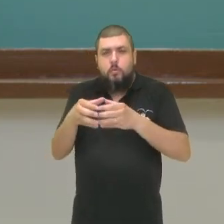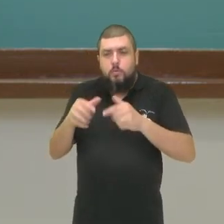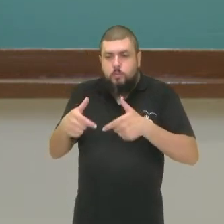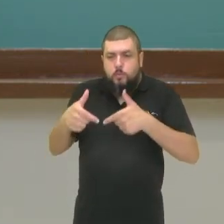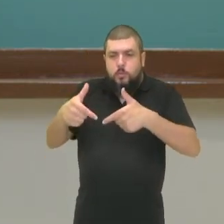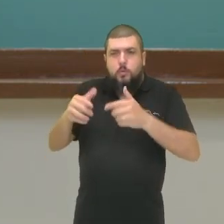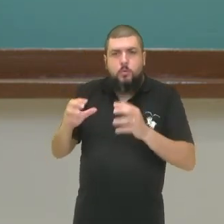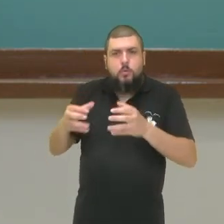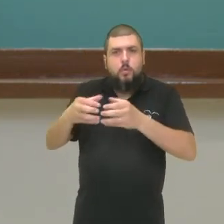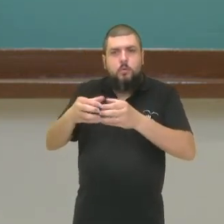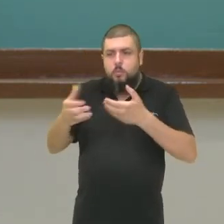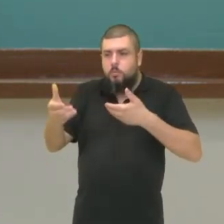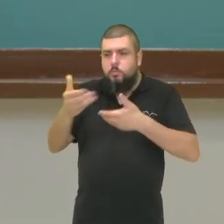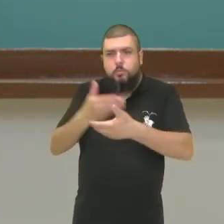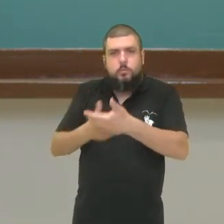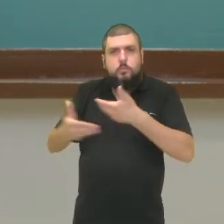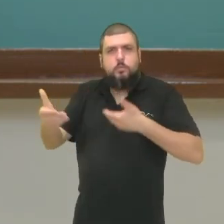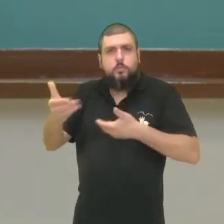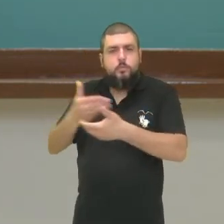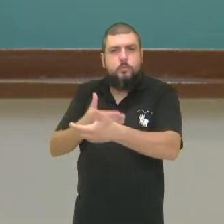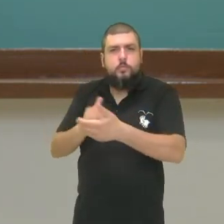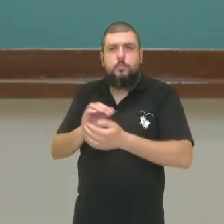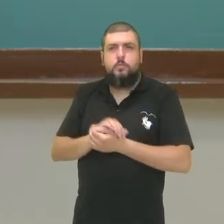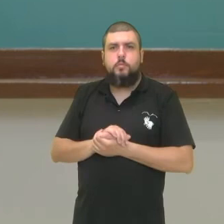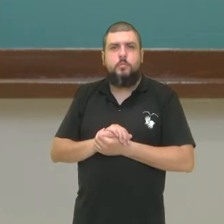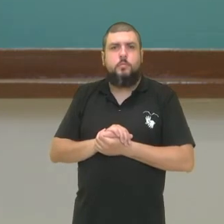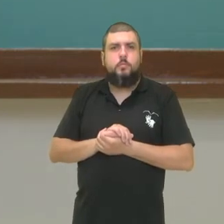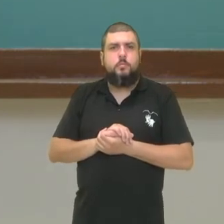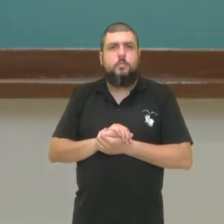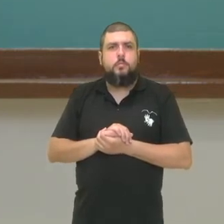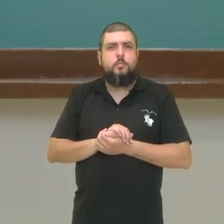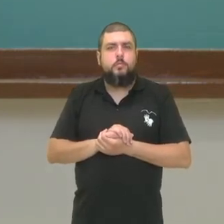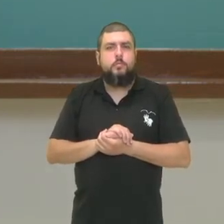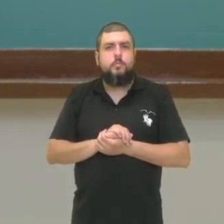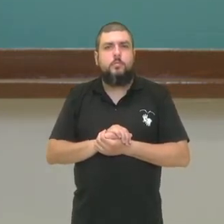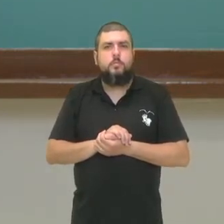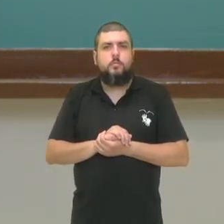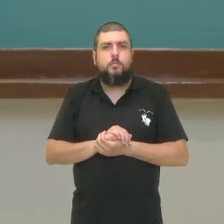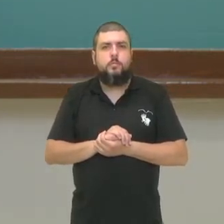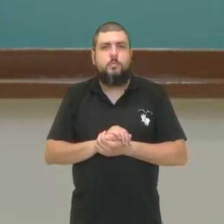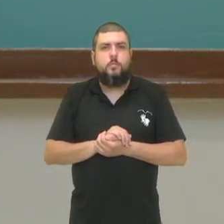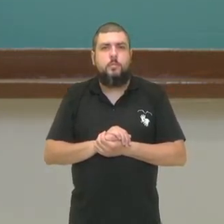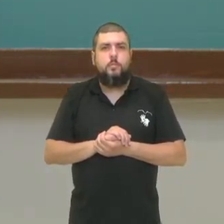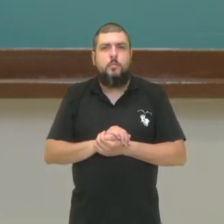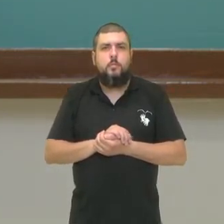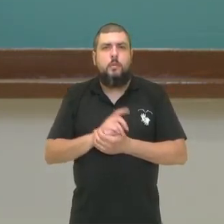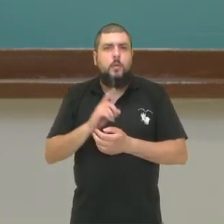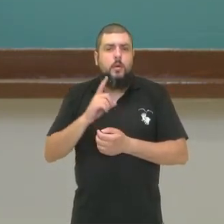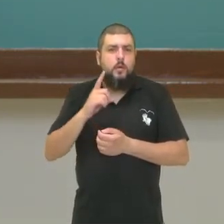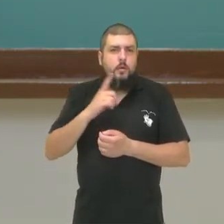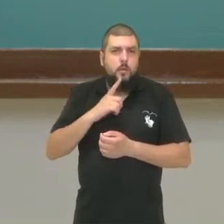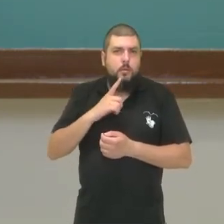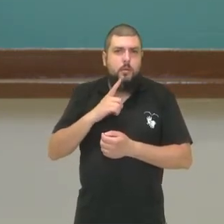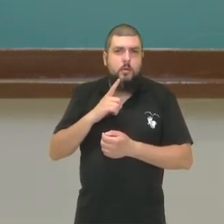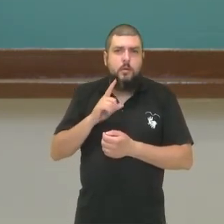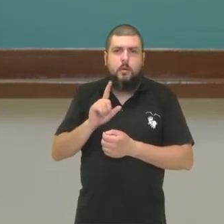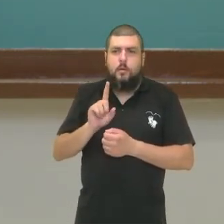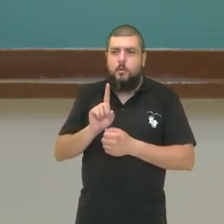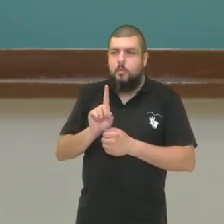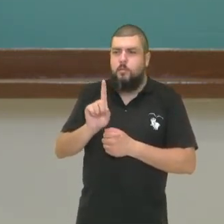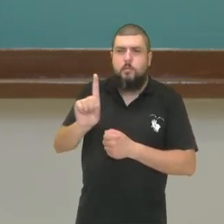essa expressividade dentro do social, né? Então existe o deslocamento, as